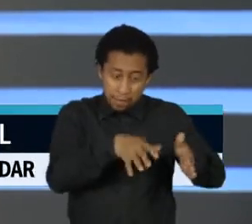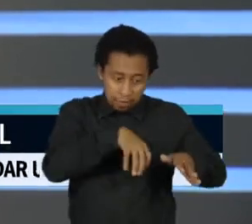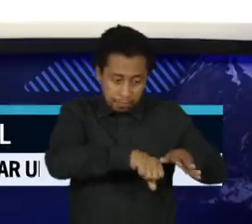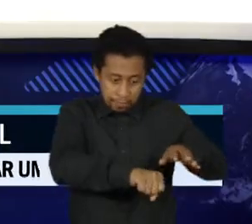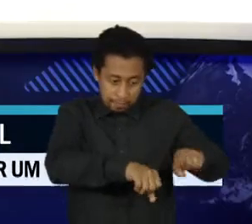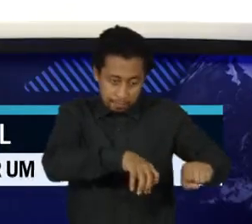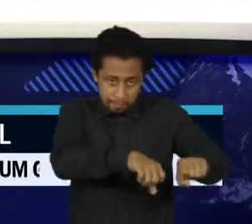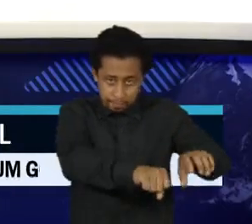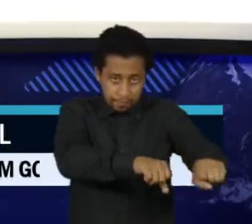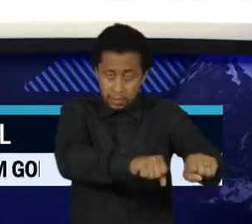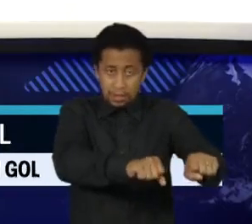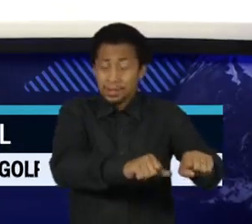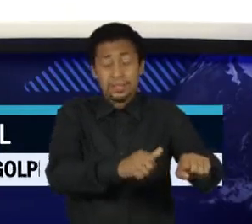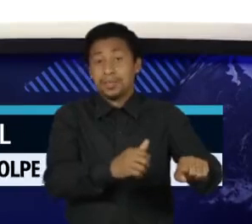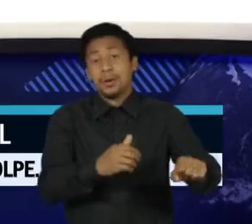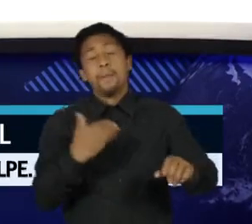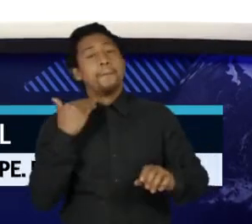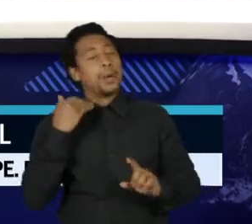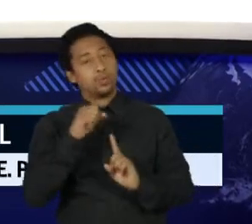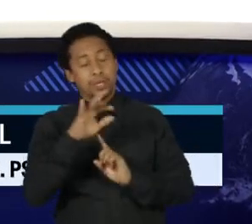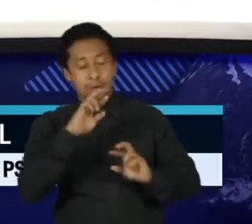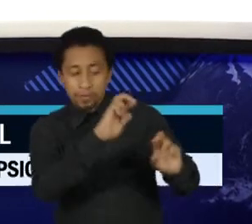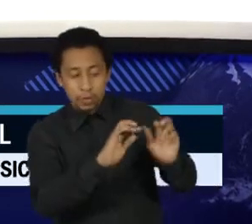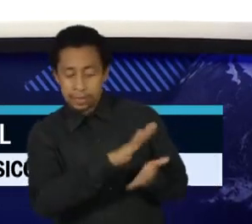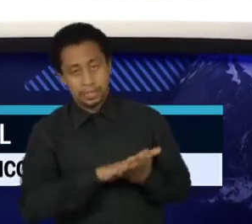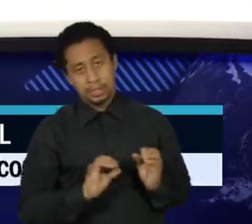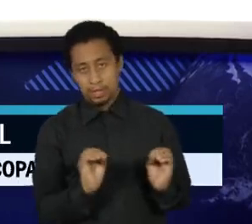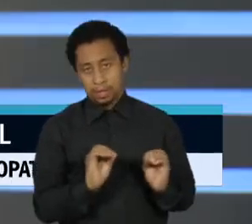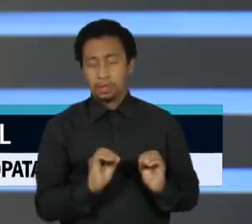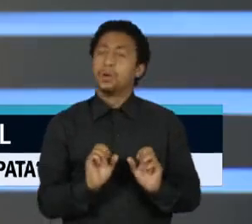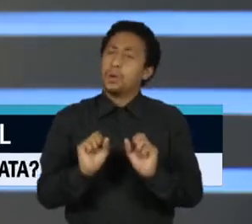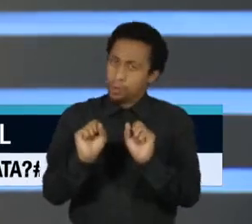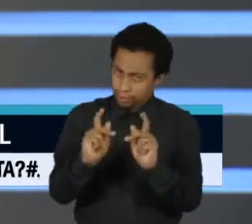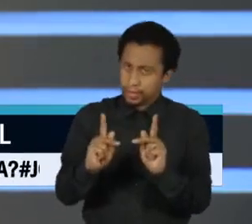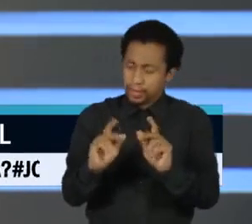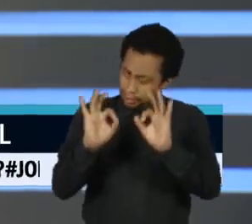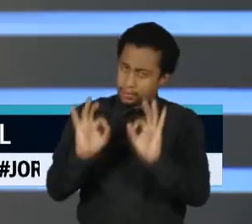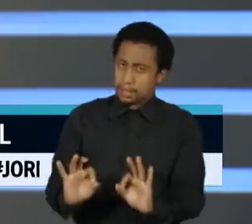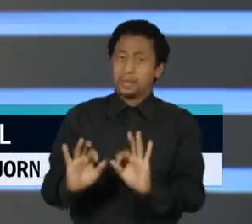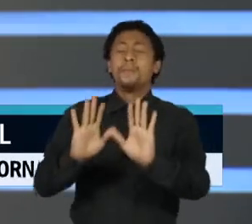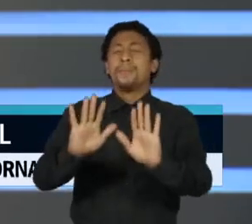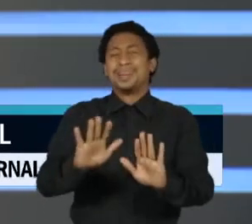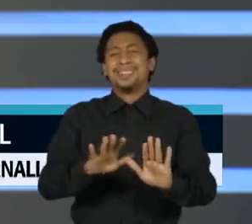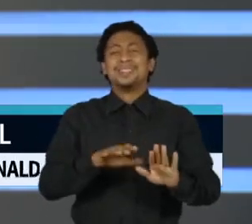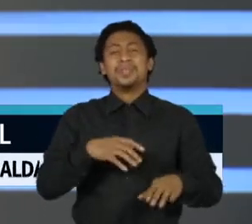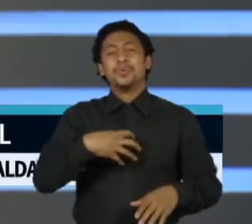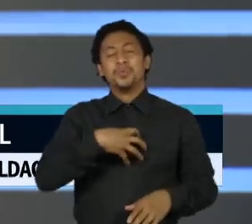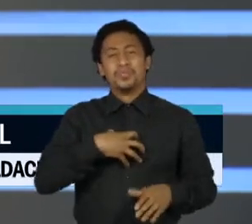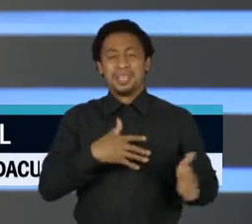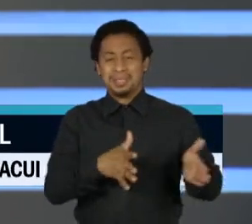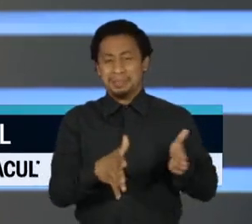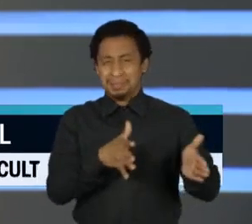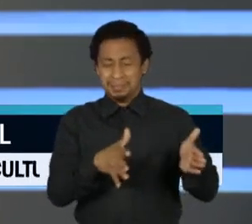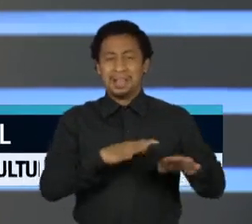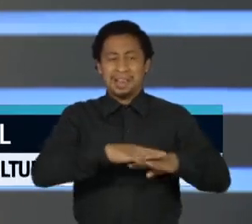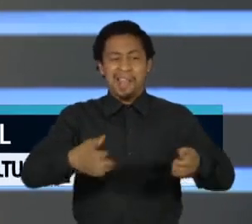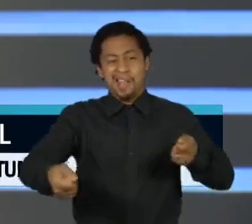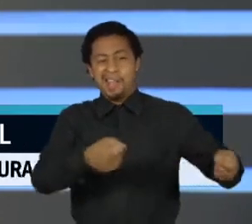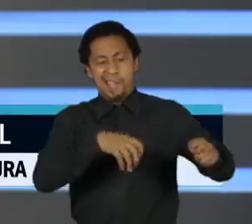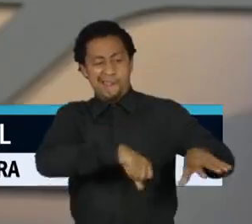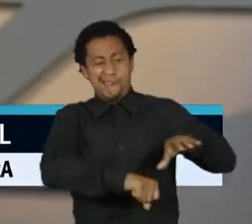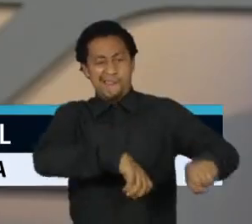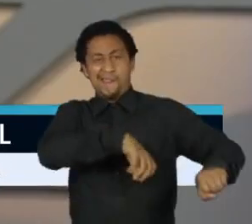ser uma boa justificativa, mas diante desse aumento exponencial de extração ilegal do ouro, será que não deveria ser o momento de revisar essa posição do Banco